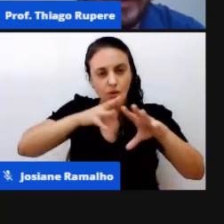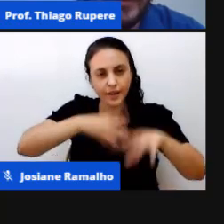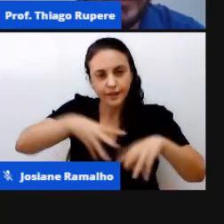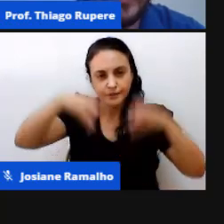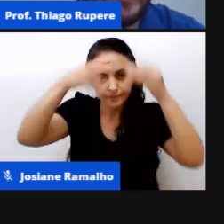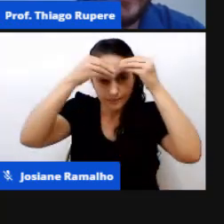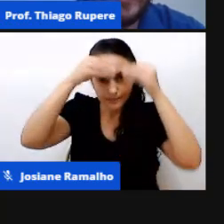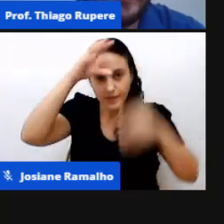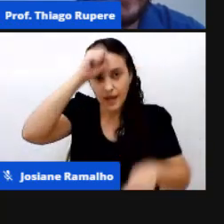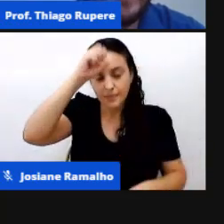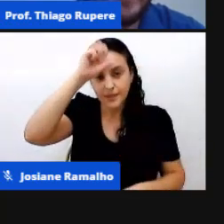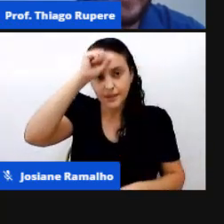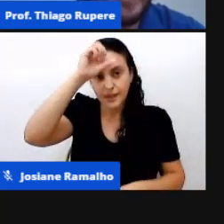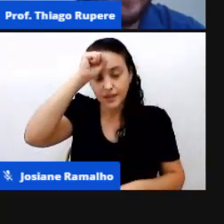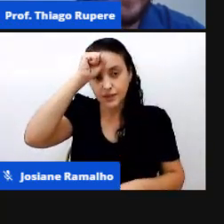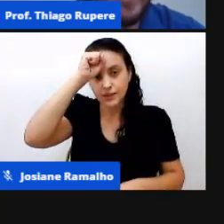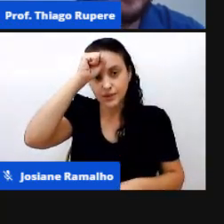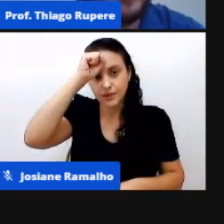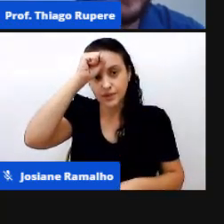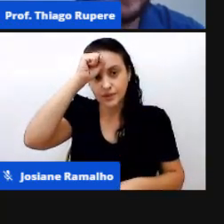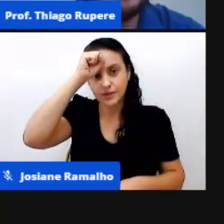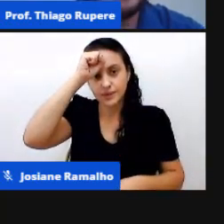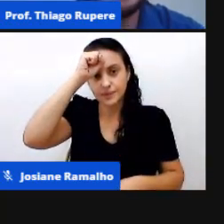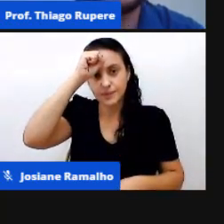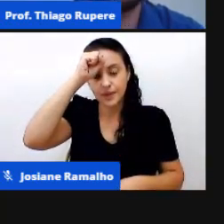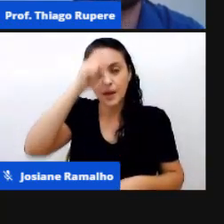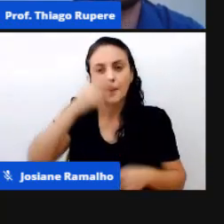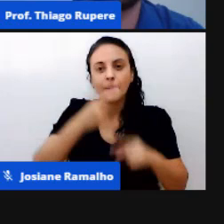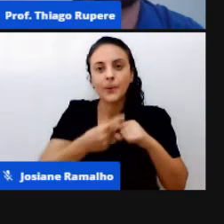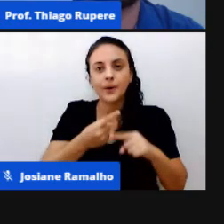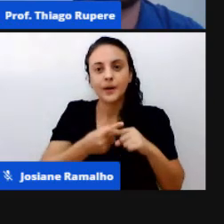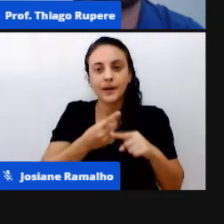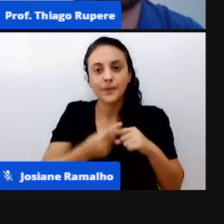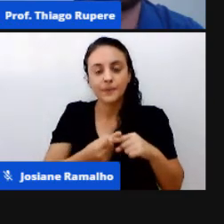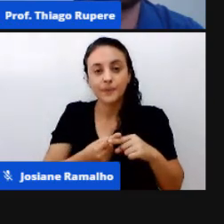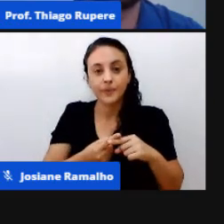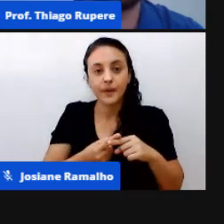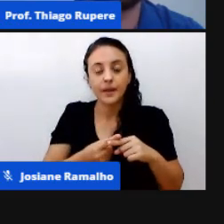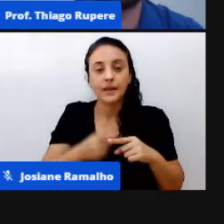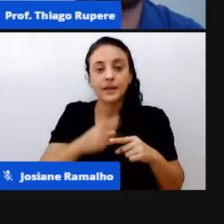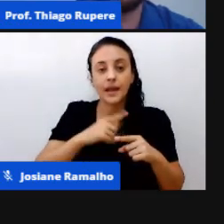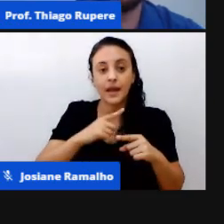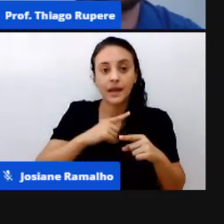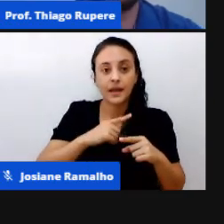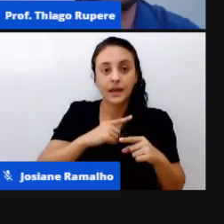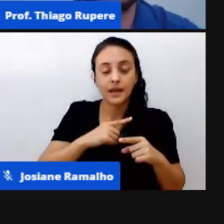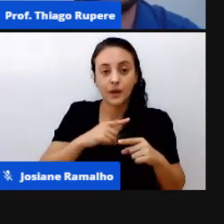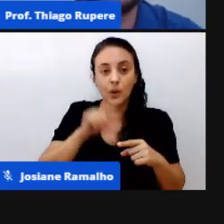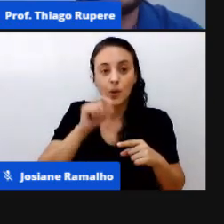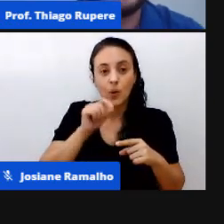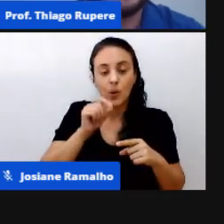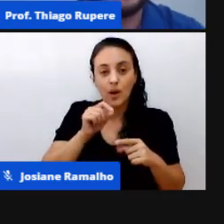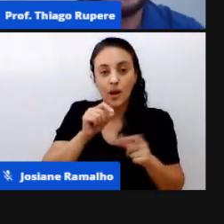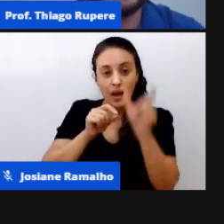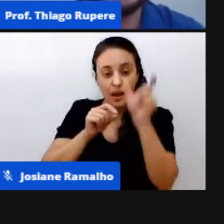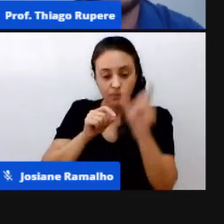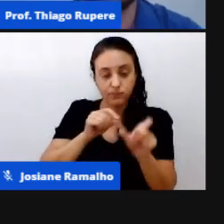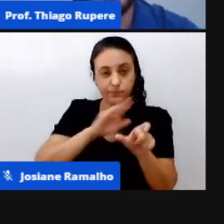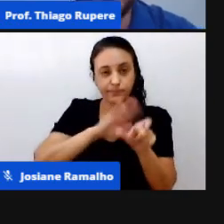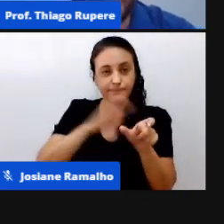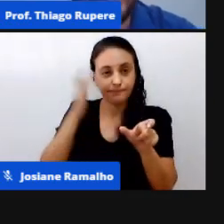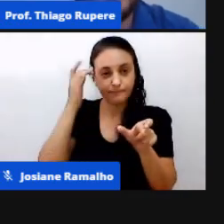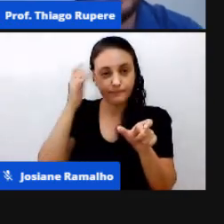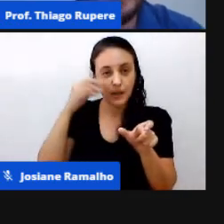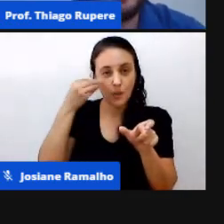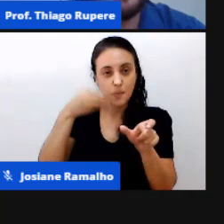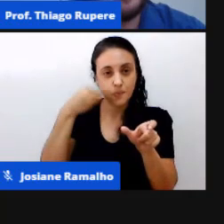né? O aluno no centro do ensino e de aprendizagem. Por quê? Eu tenho a exposição de que esse agente mais experiente, que